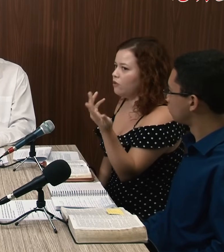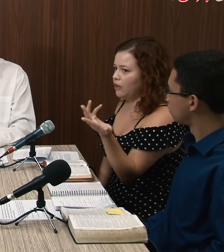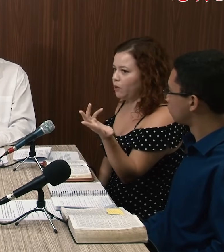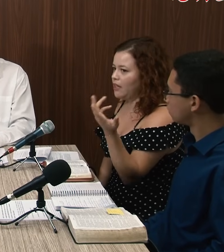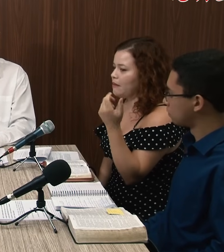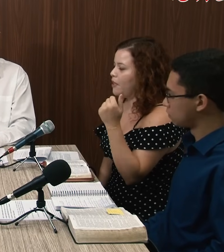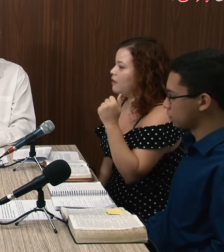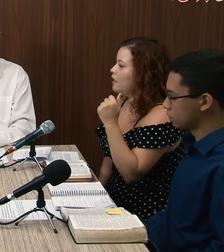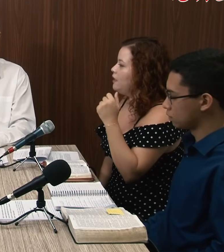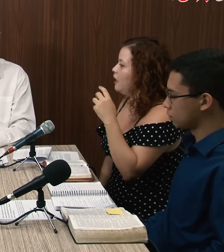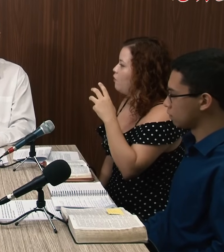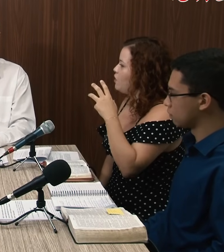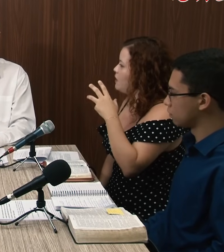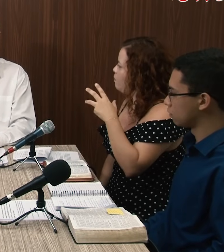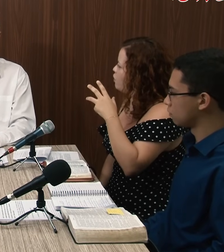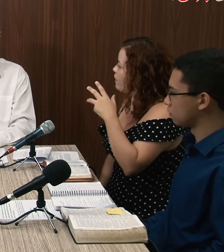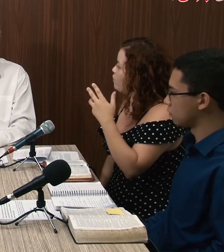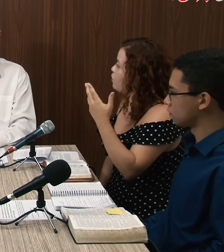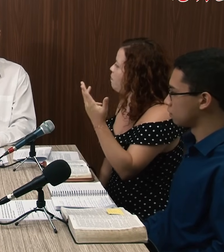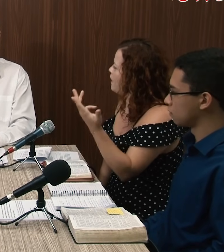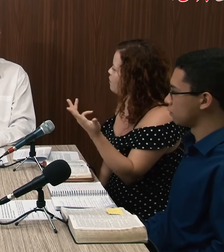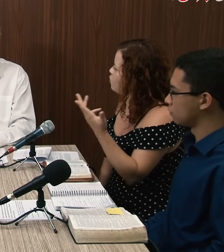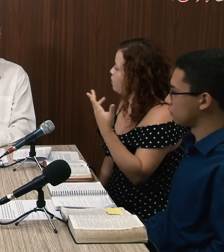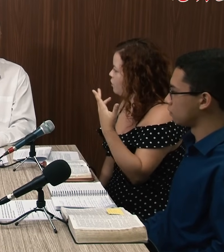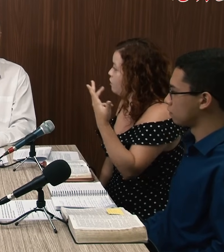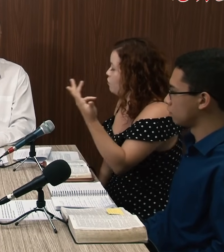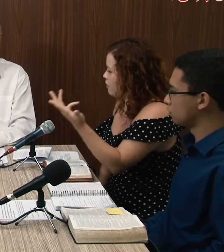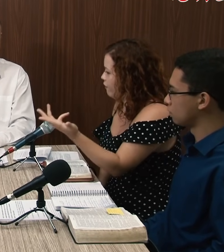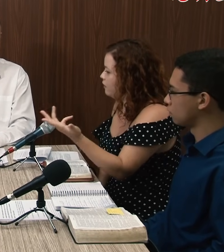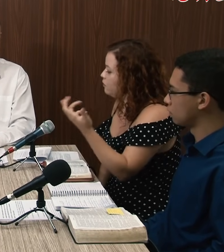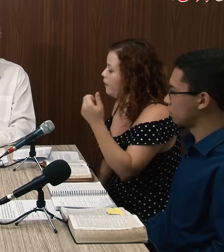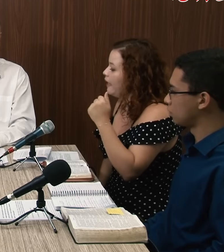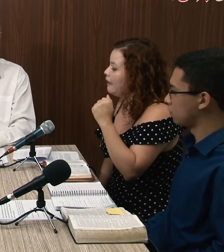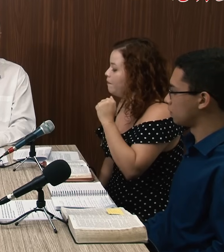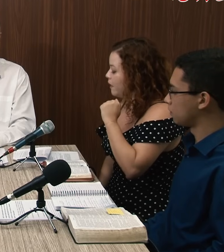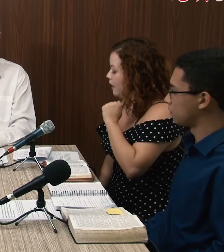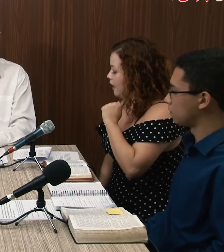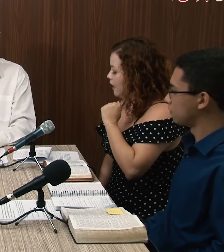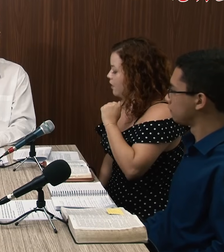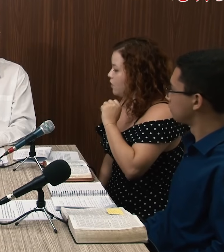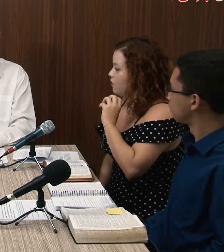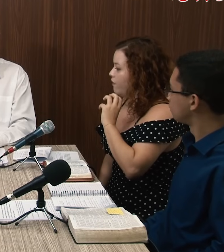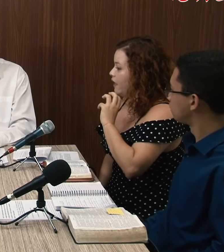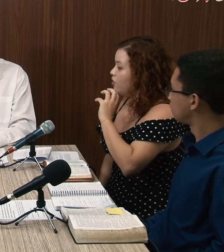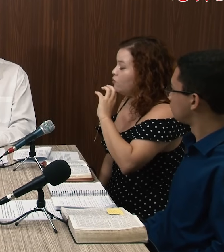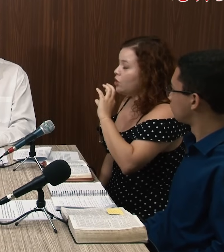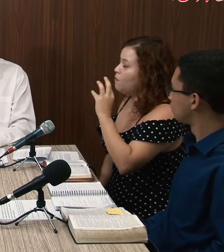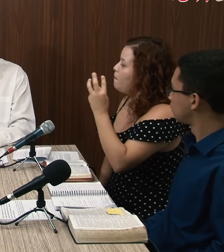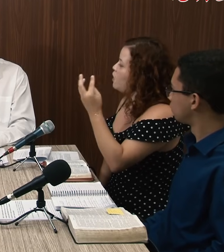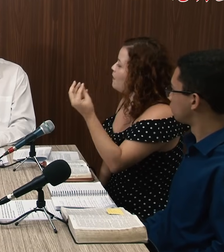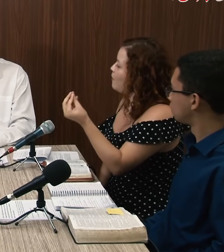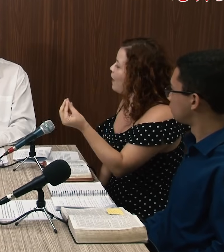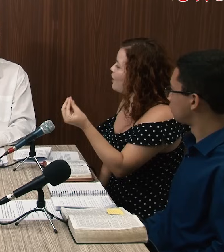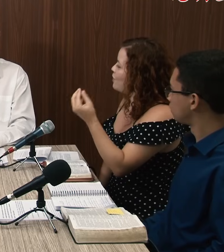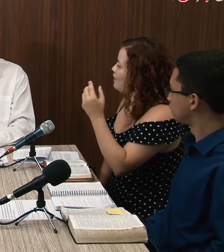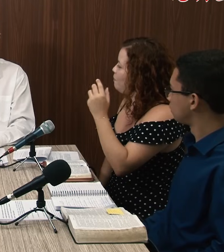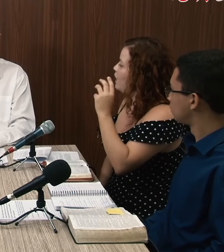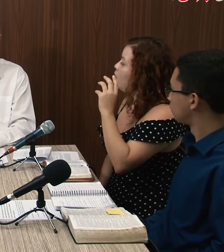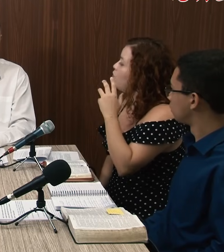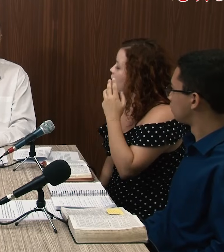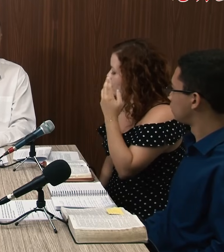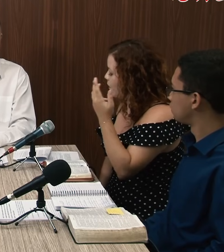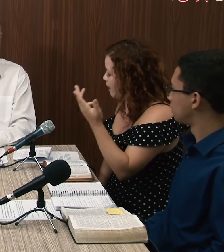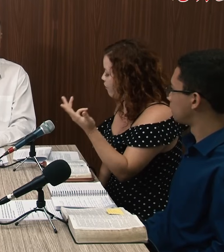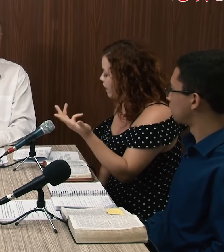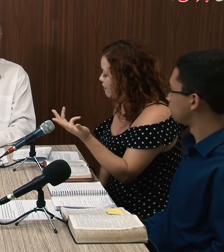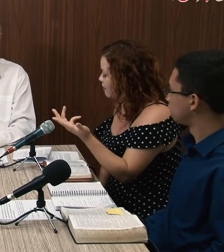gente vê da mulher samaritana, né, que os discípulos ficam surpresos porque Jesus está falando com ela, e a gente vê que eles não tinham uma mesma linguagem, porque